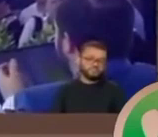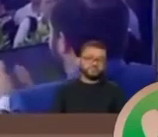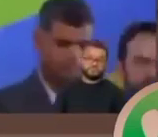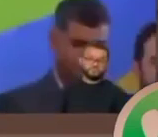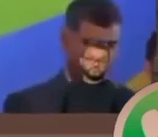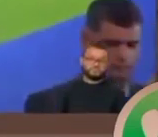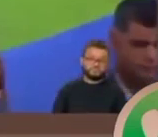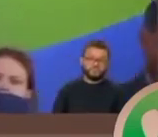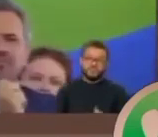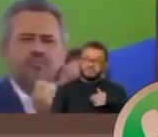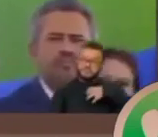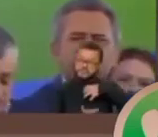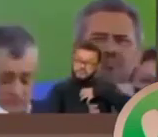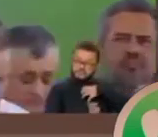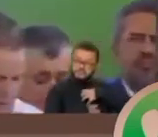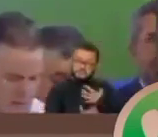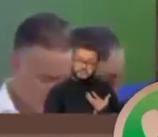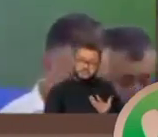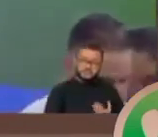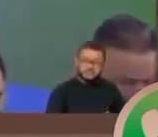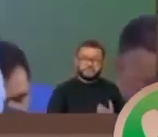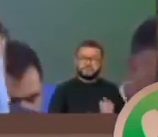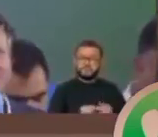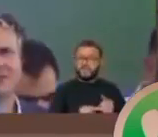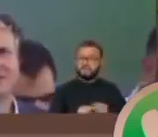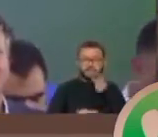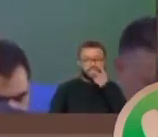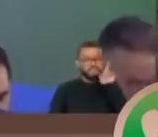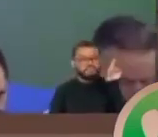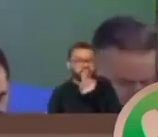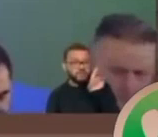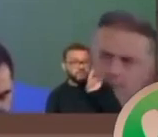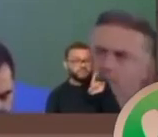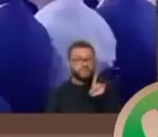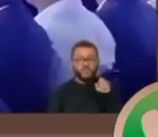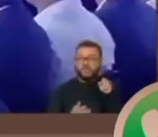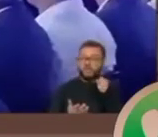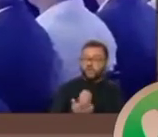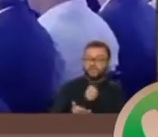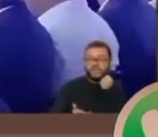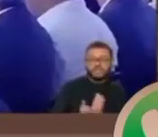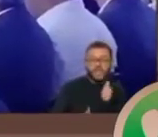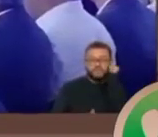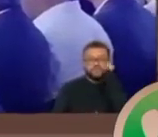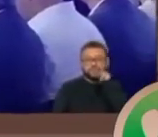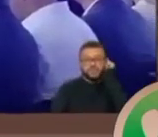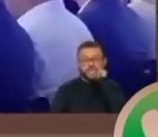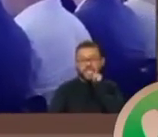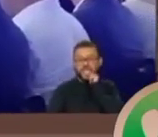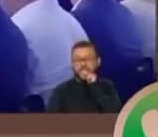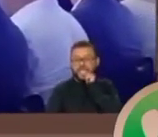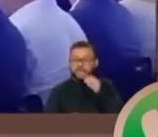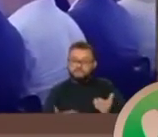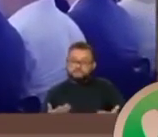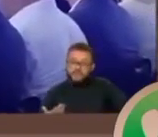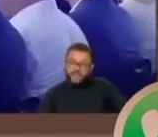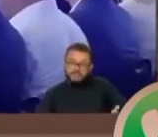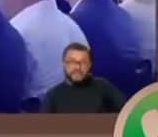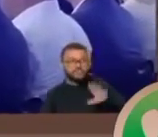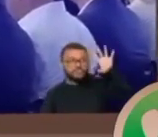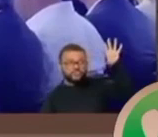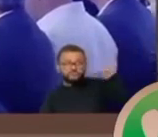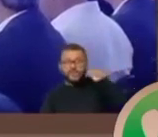Eu ficava ofendido quando diziam para mim, não, quer contratar empregada doméstica, vá no Nordeste.